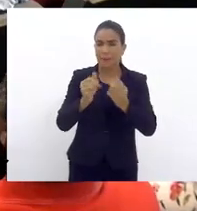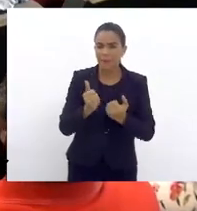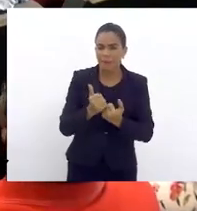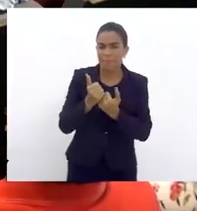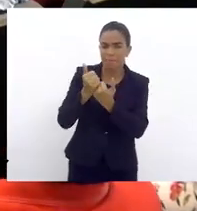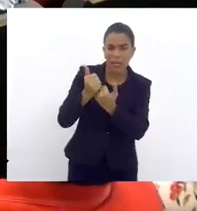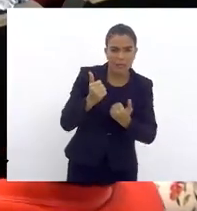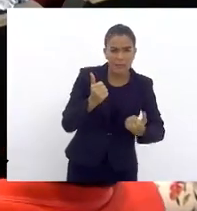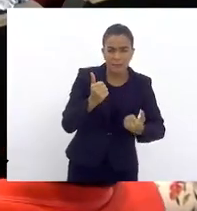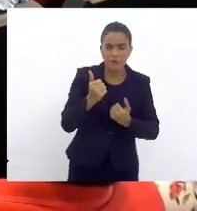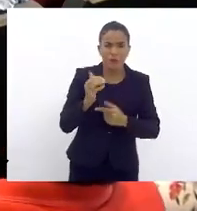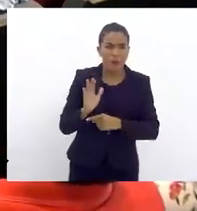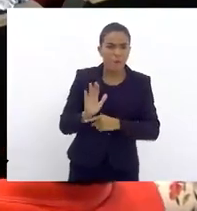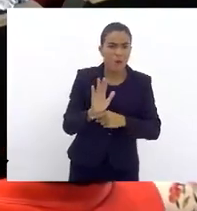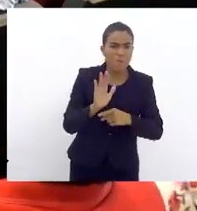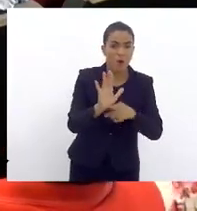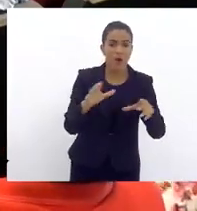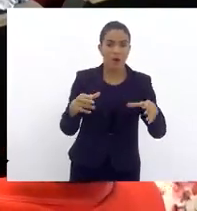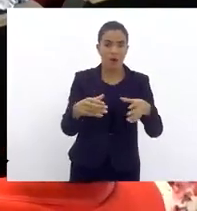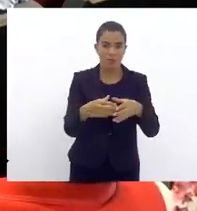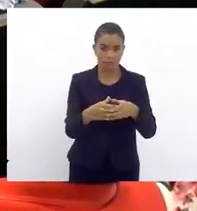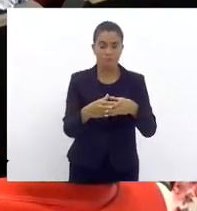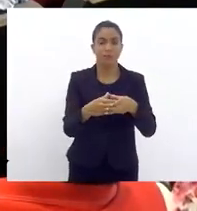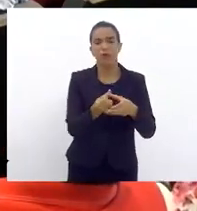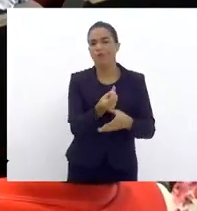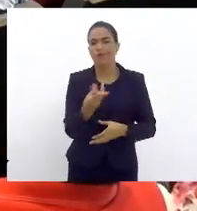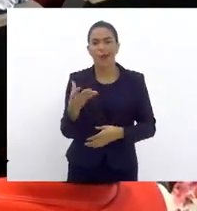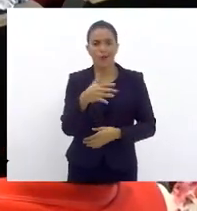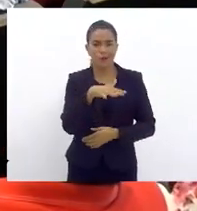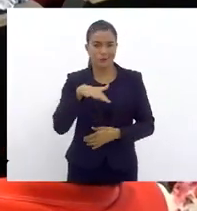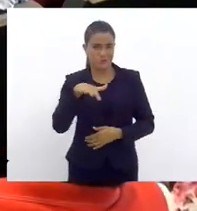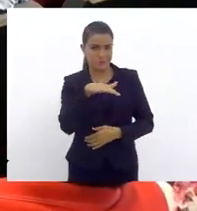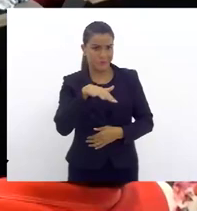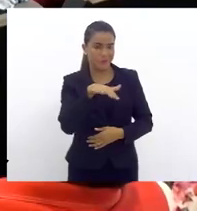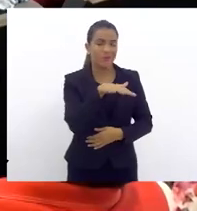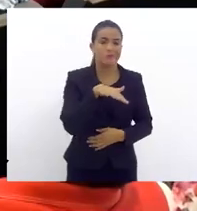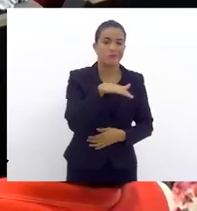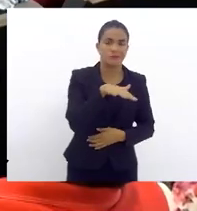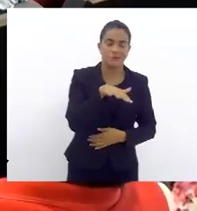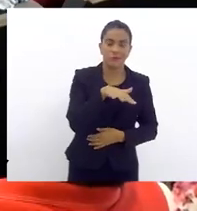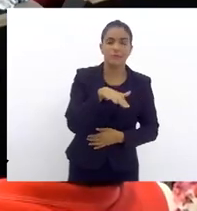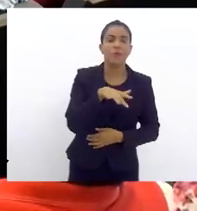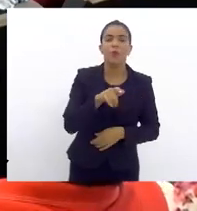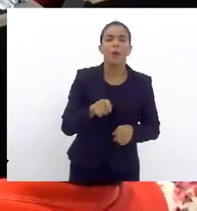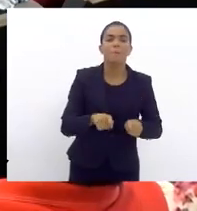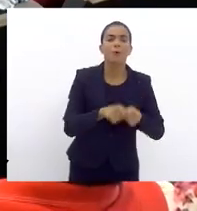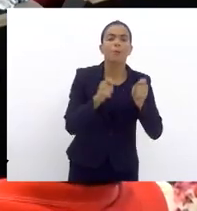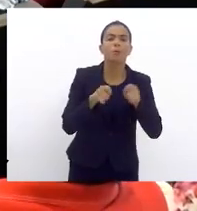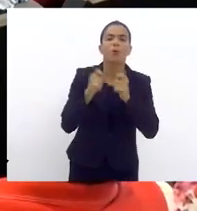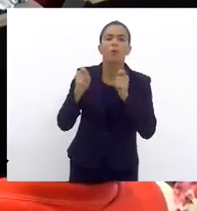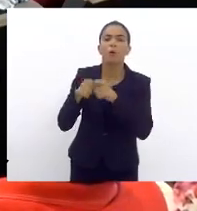brilhantemente aqui a comissão muitos casos de destruição